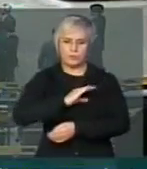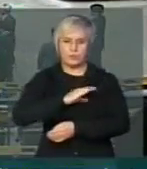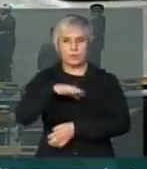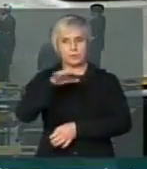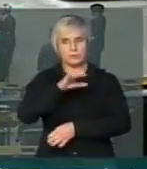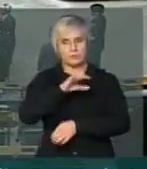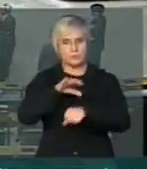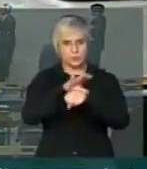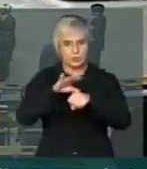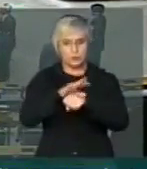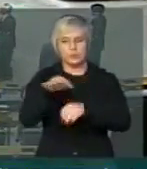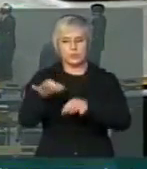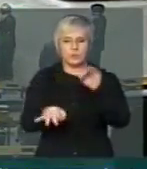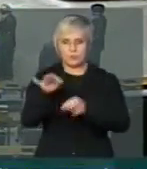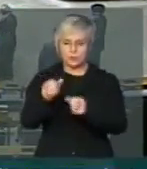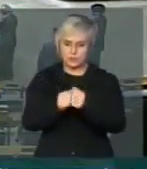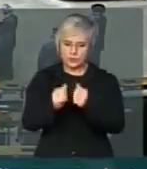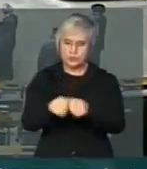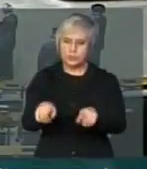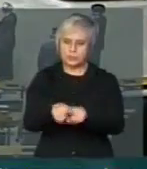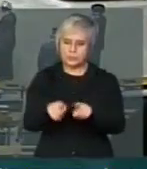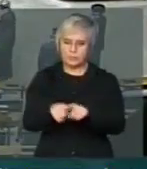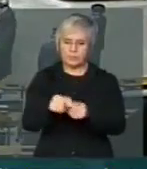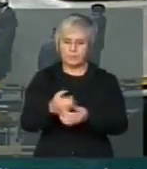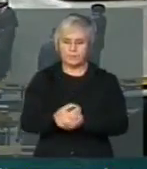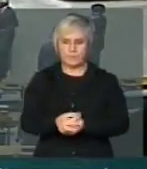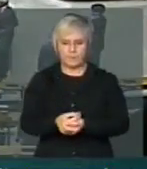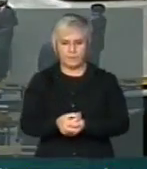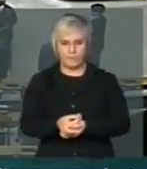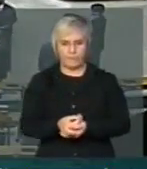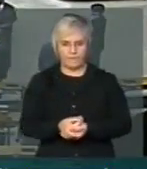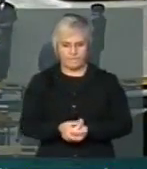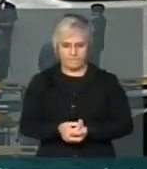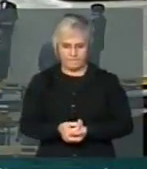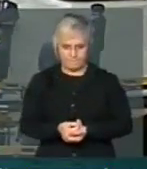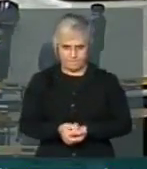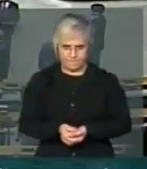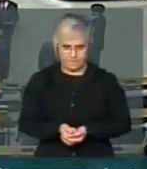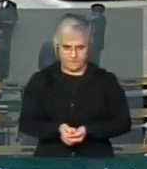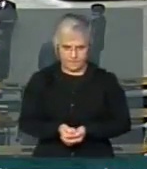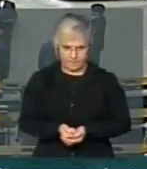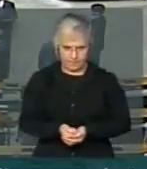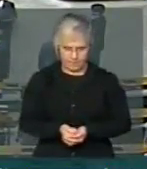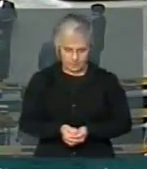parecer pela Comissão de Relações Exteriores e de Defesa Nacional, e agora pela Comissão de Constituição e Justiça.